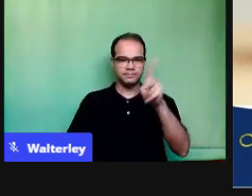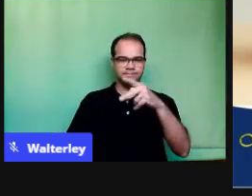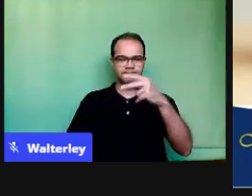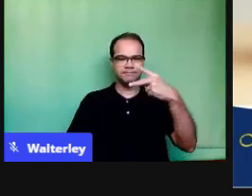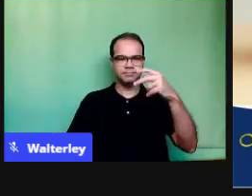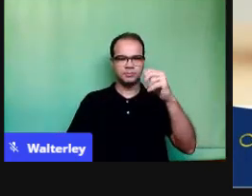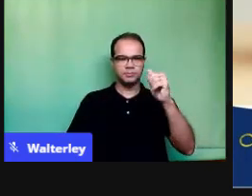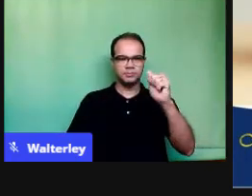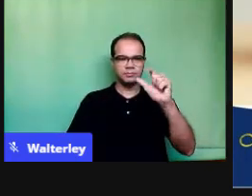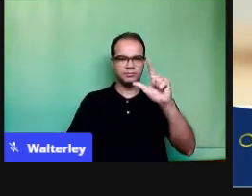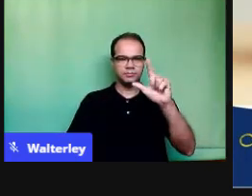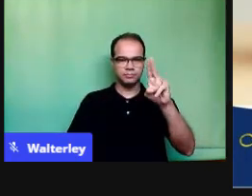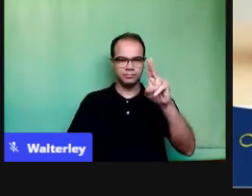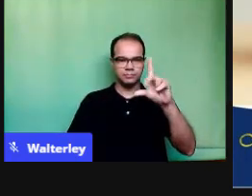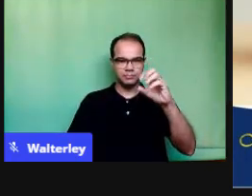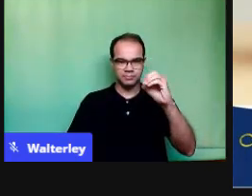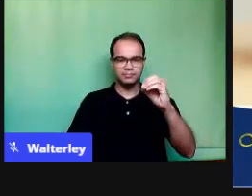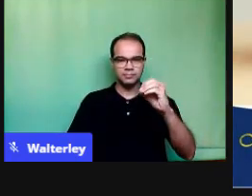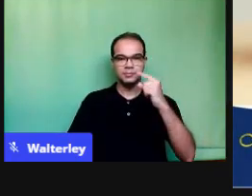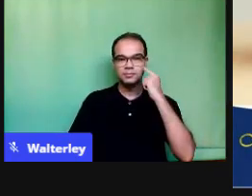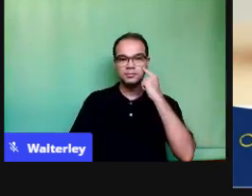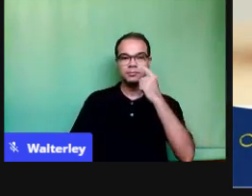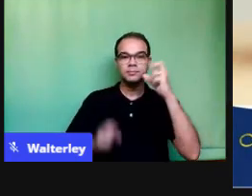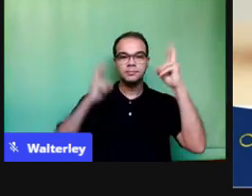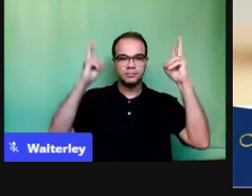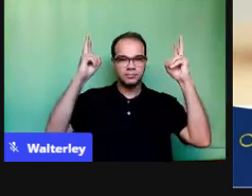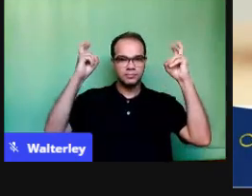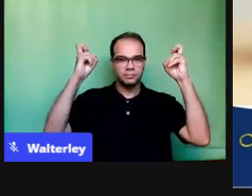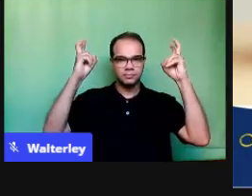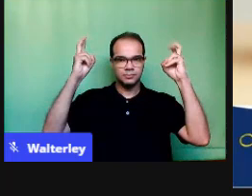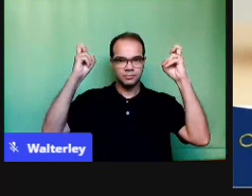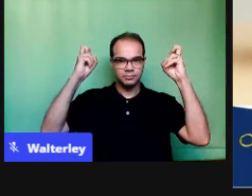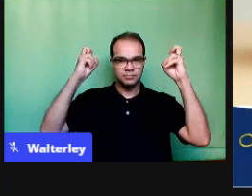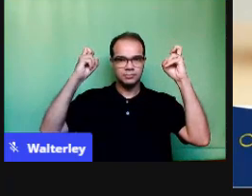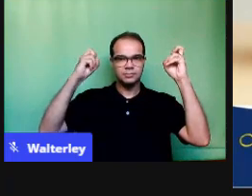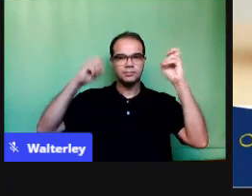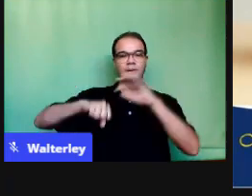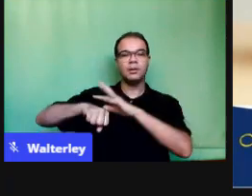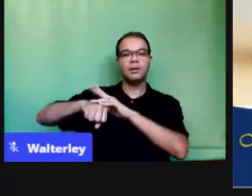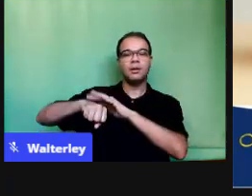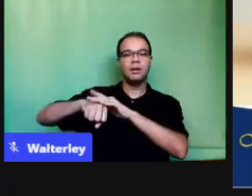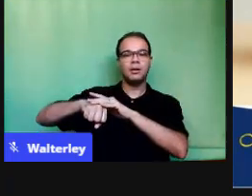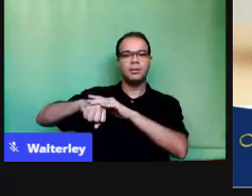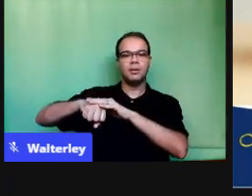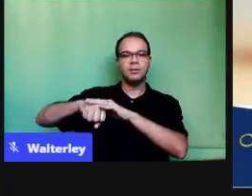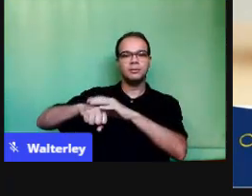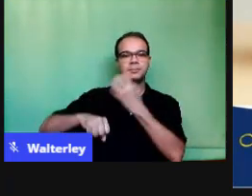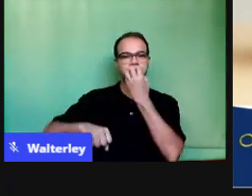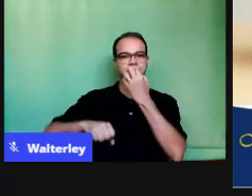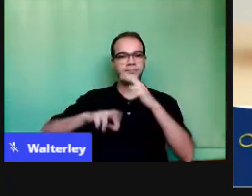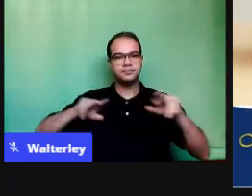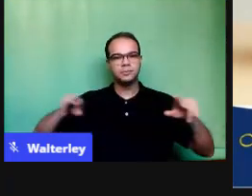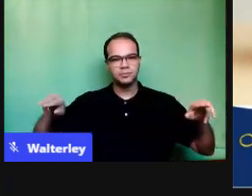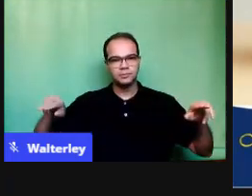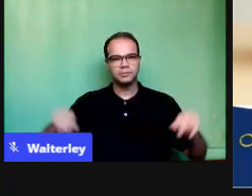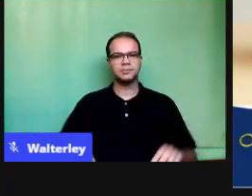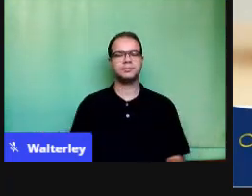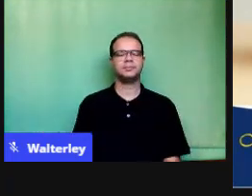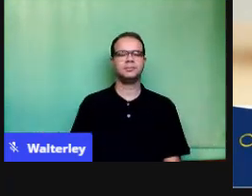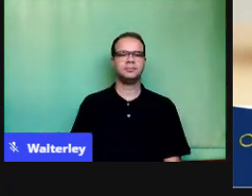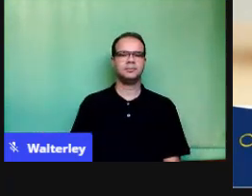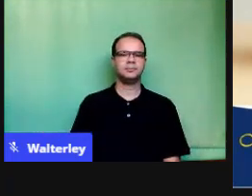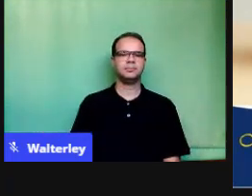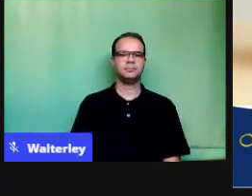sobre questões relacionadas à doença e como a gente pode trabalhar esse tema com as crianças nas escolas. Professor Paulo, a fala é